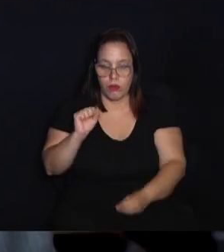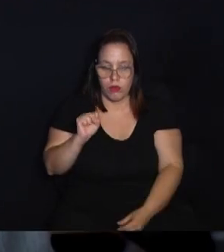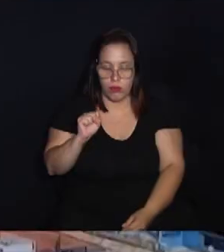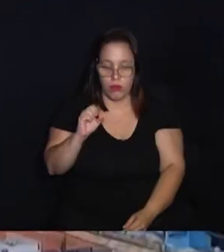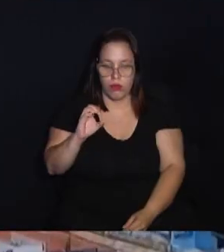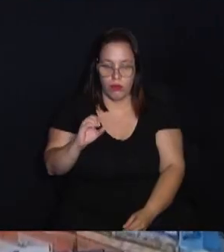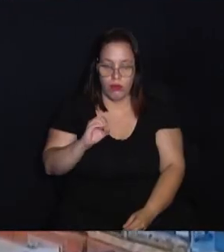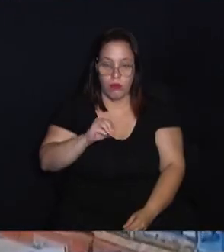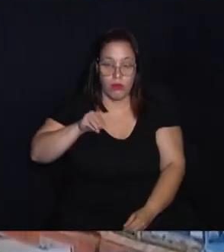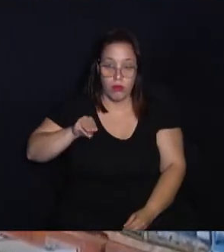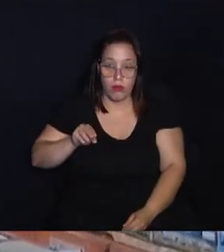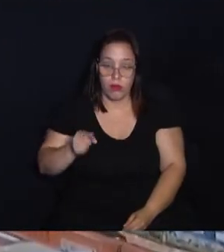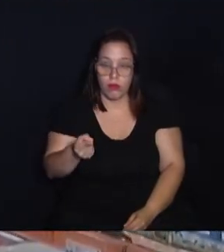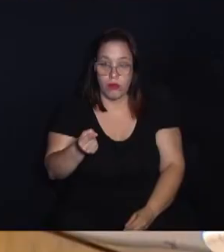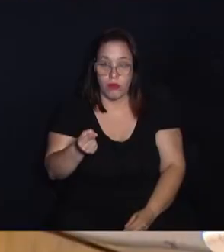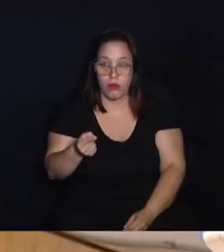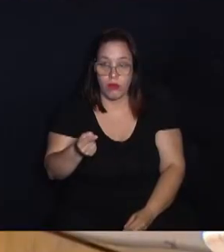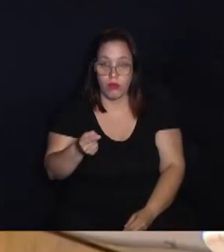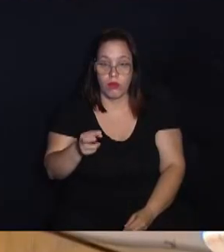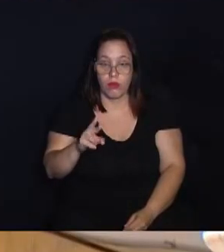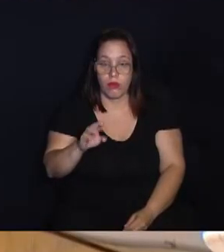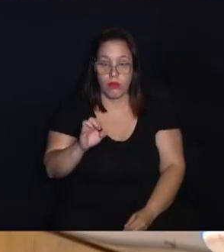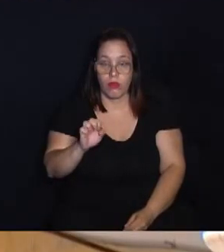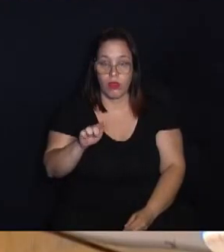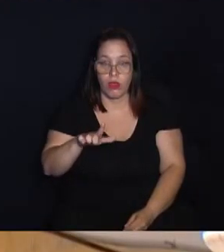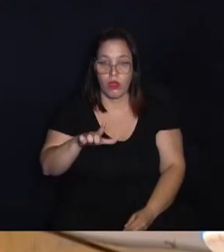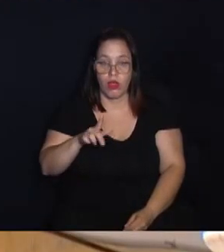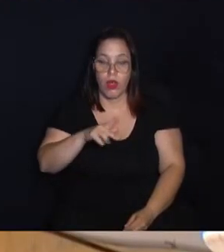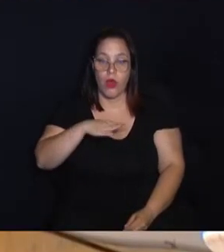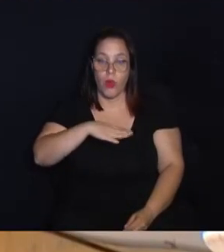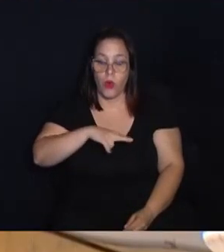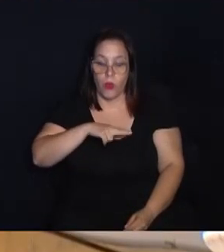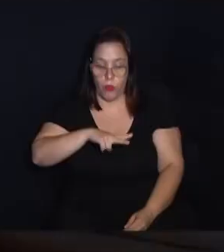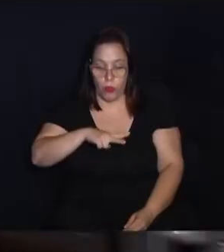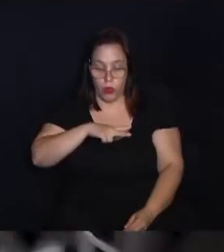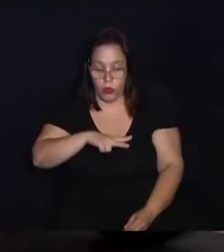mil para o Hospital Real Sociedade Portuguesa de